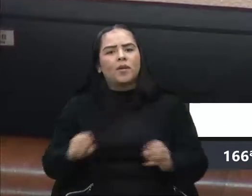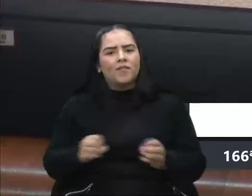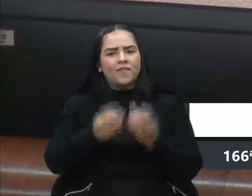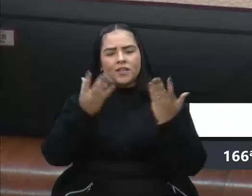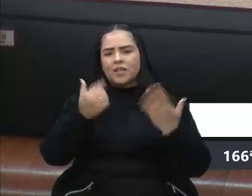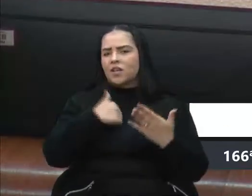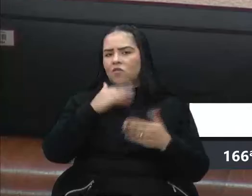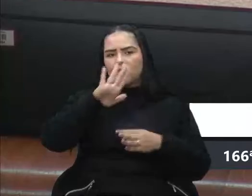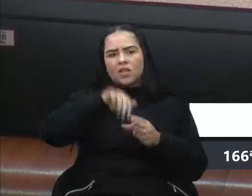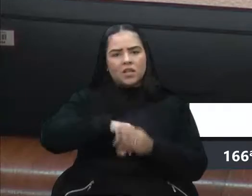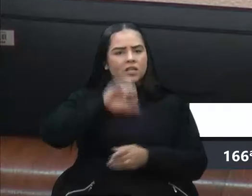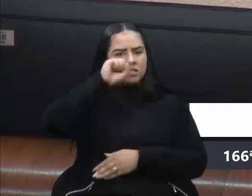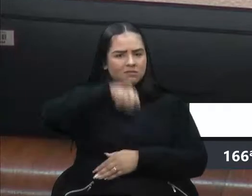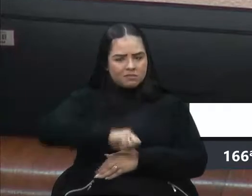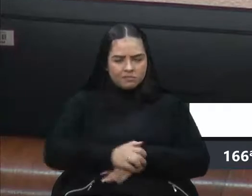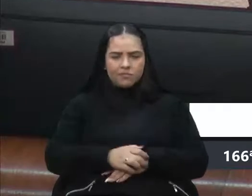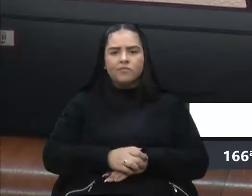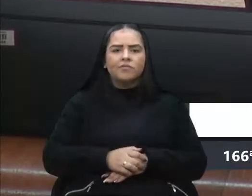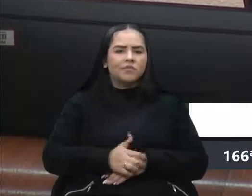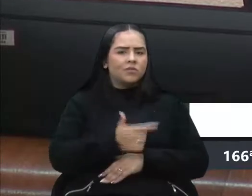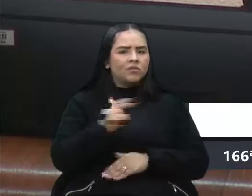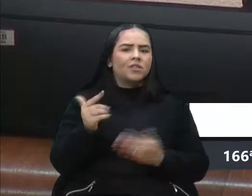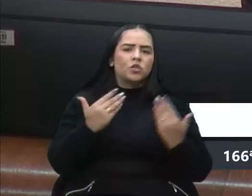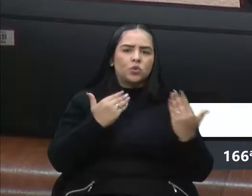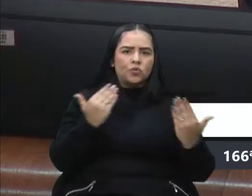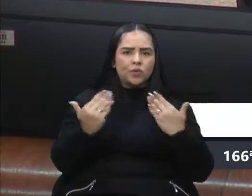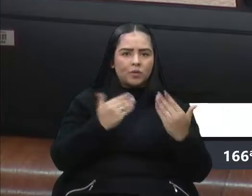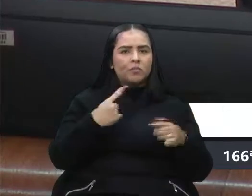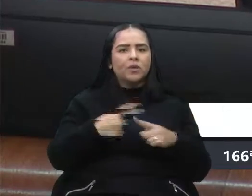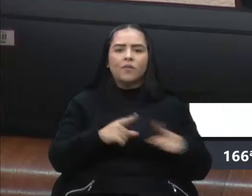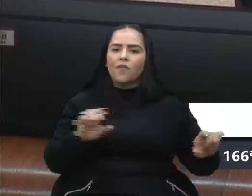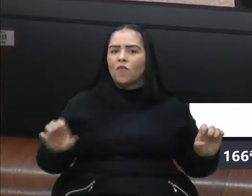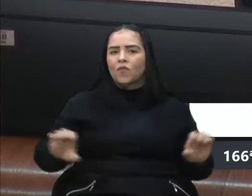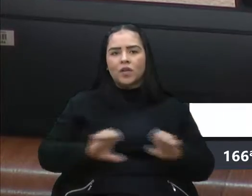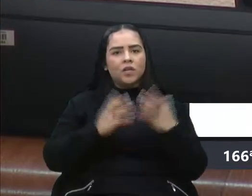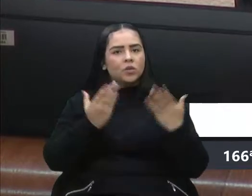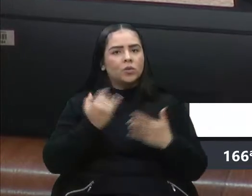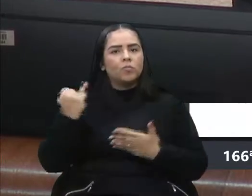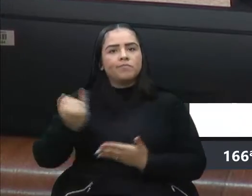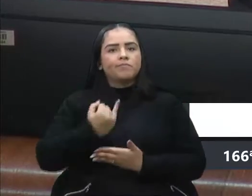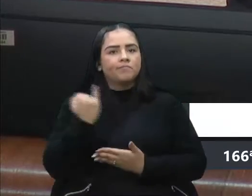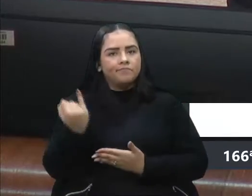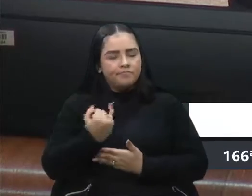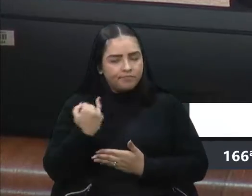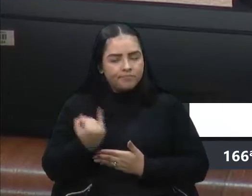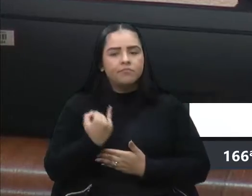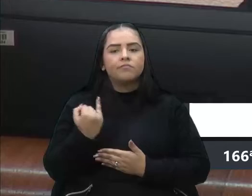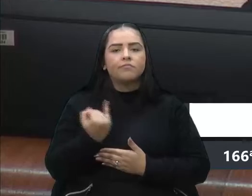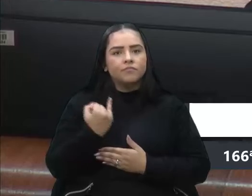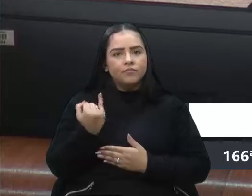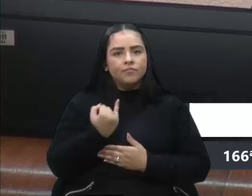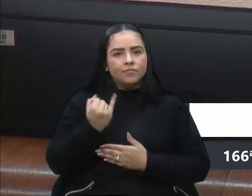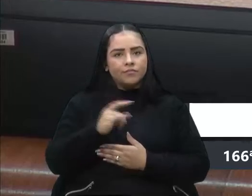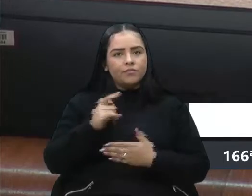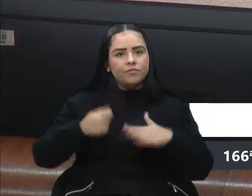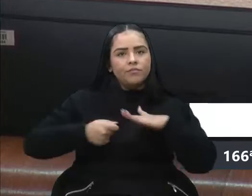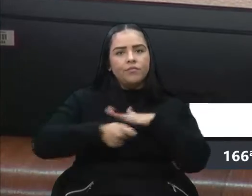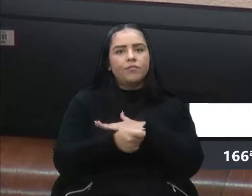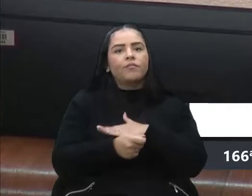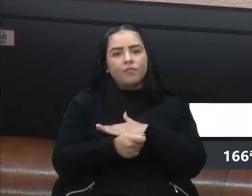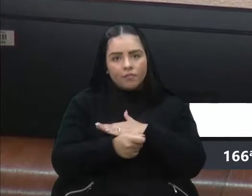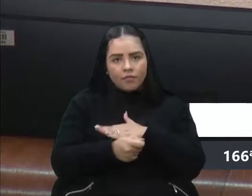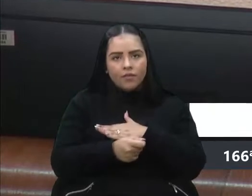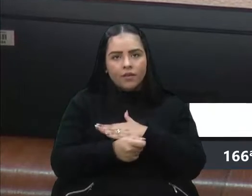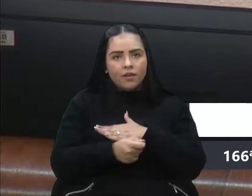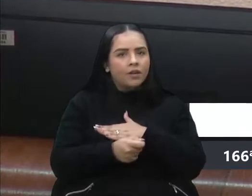certamente votaria, né, sem dúvida alguma, favorável, porque é um evento muito importante e que traz um investimento e que traz